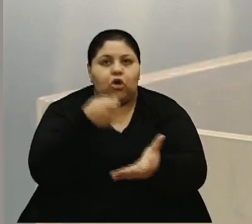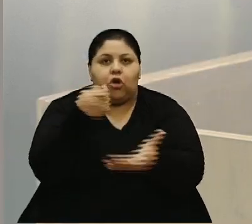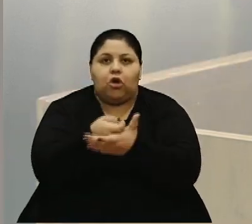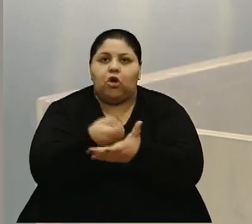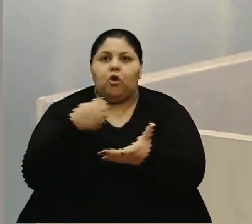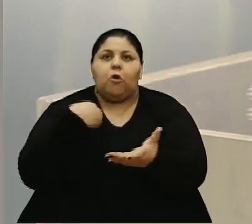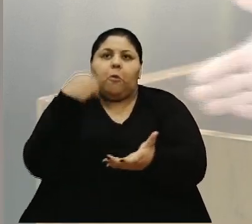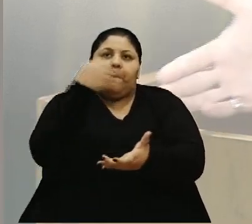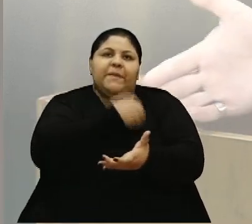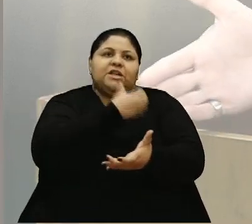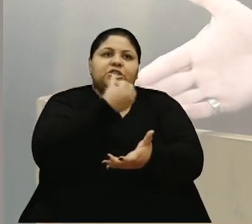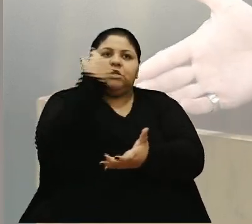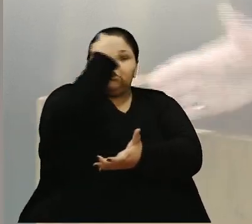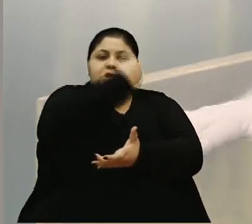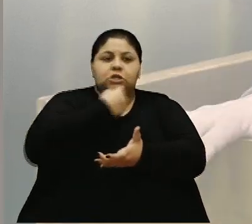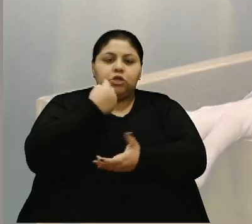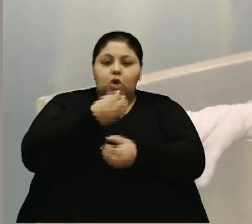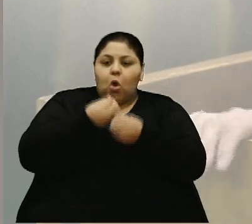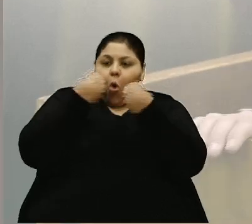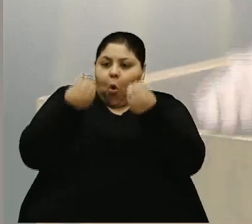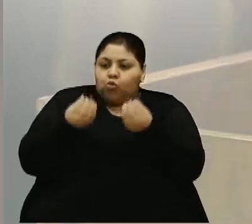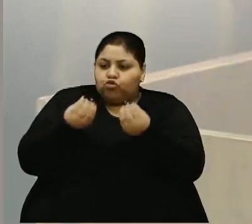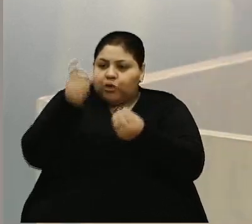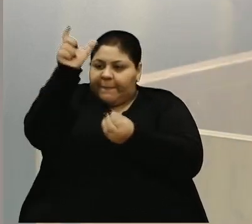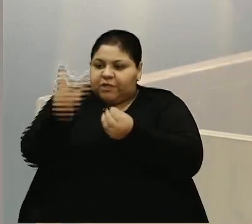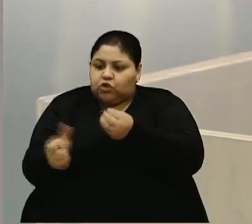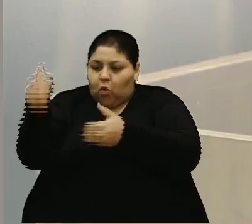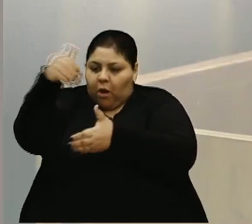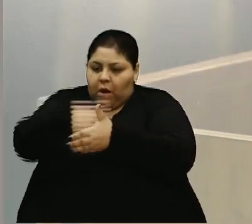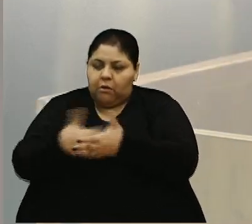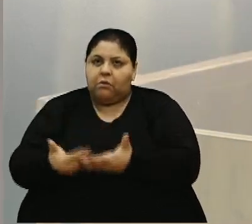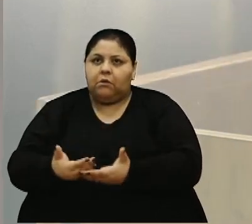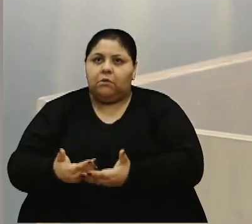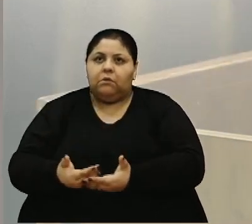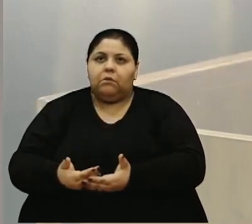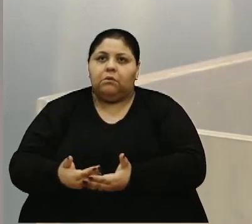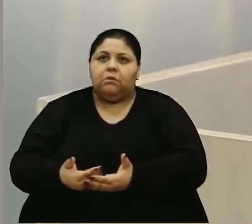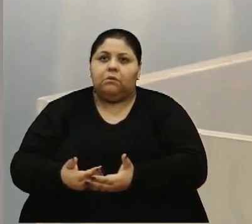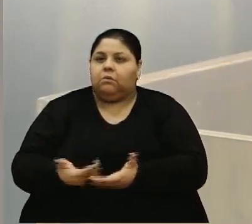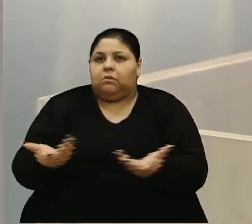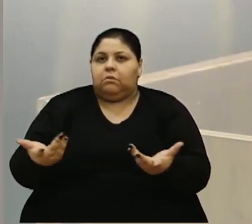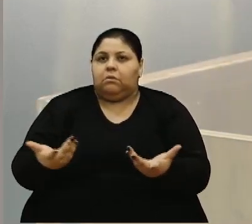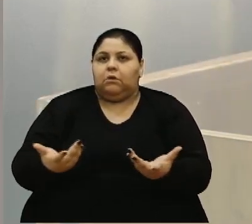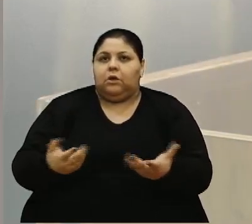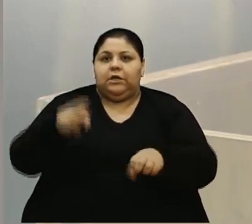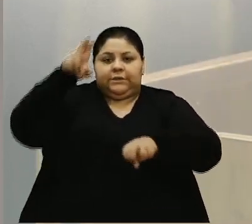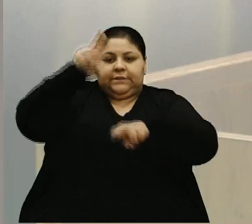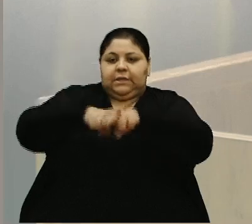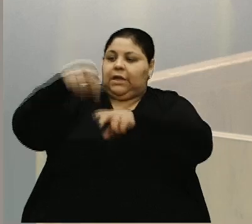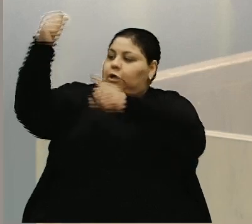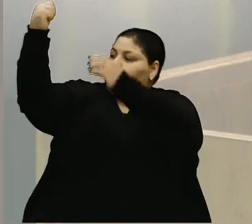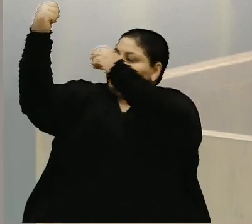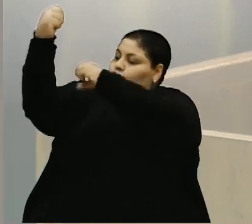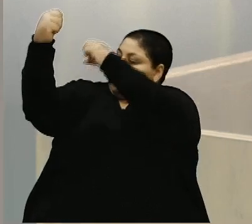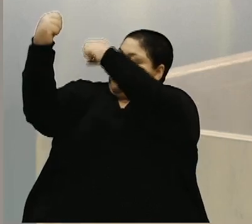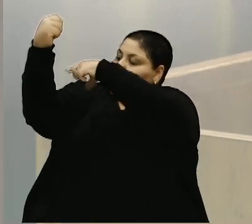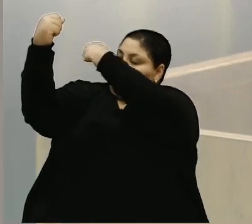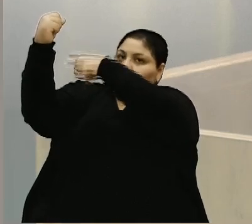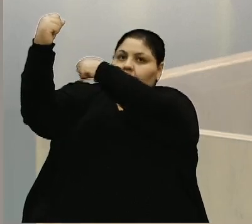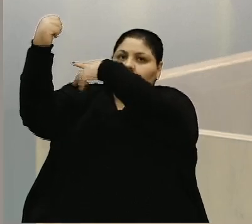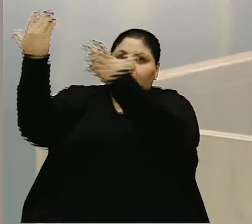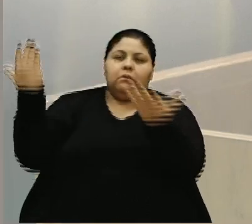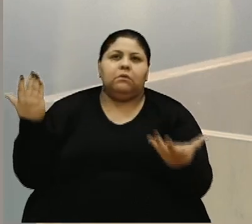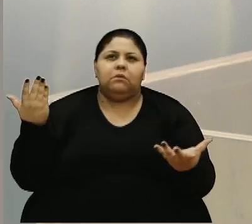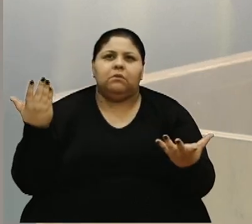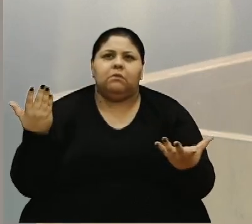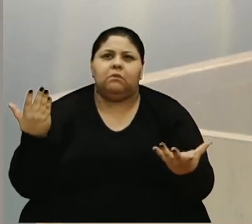fica 6 horas, mas tu vai colocar onde o vivente lá dentro? Olha, o cara fica pendurado, sentado com o soro lá, porque as camas hospitalares